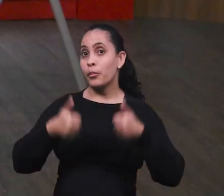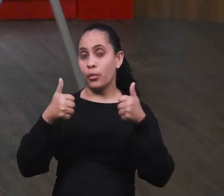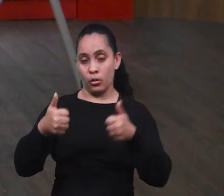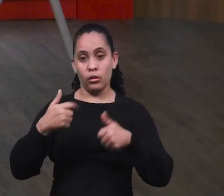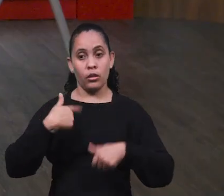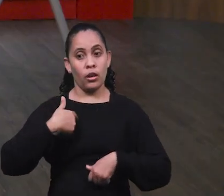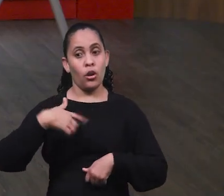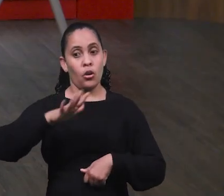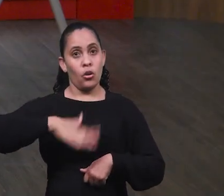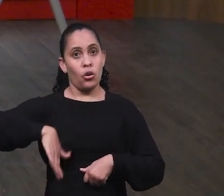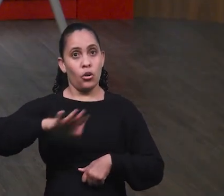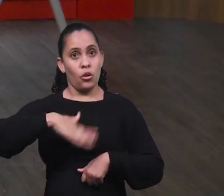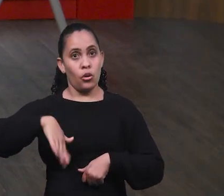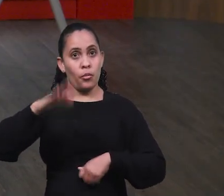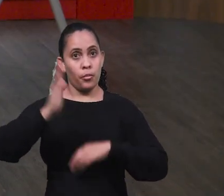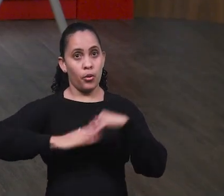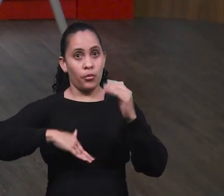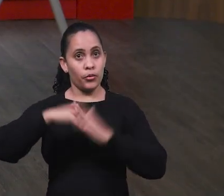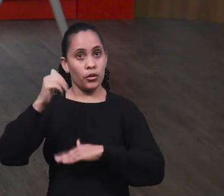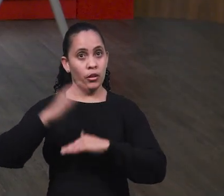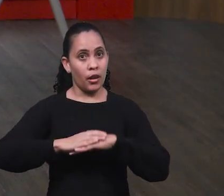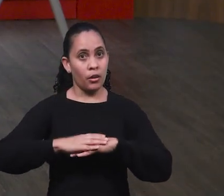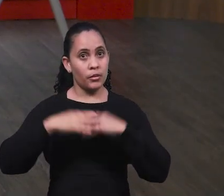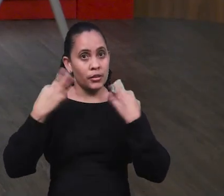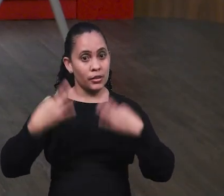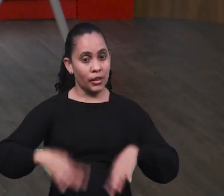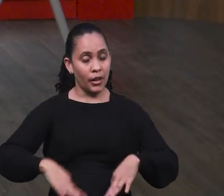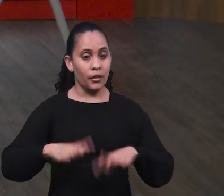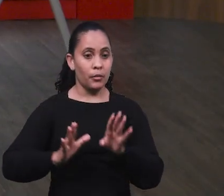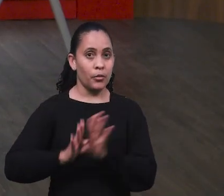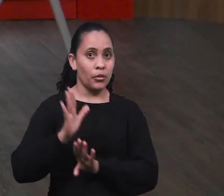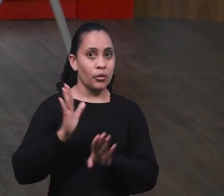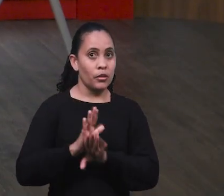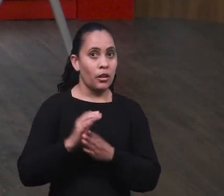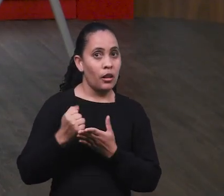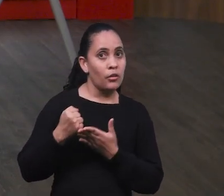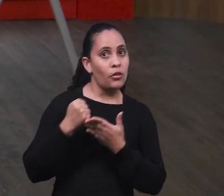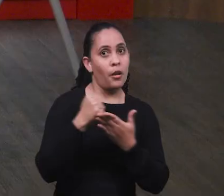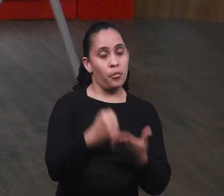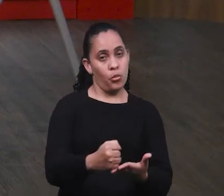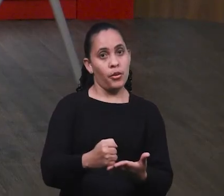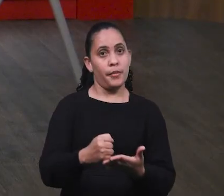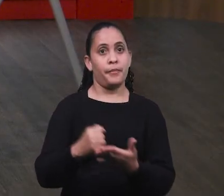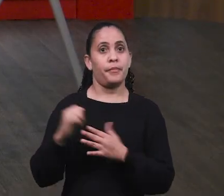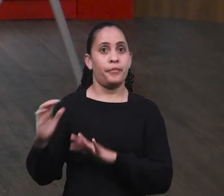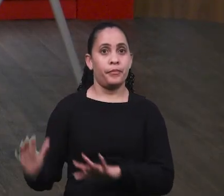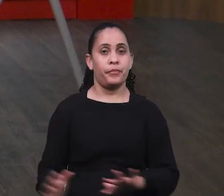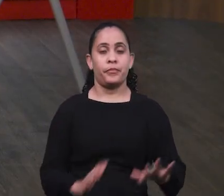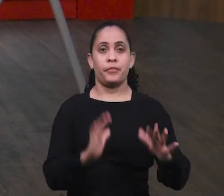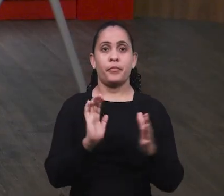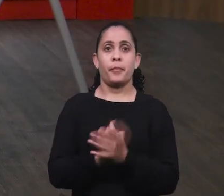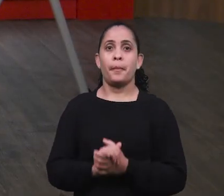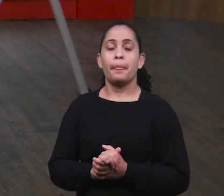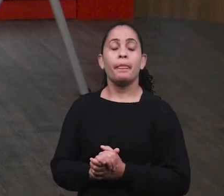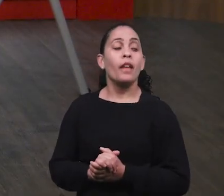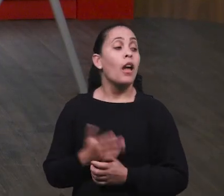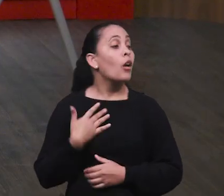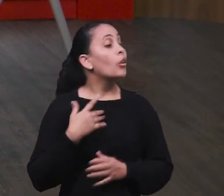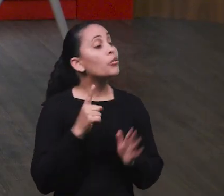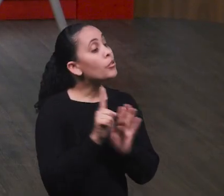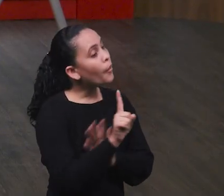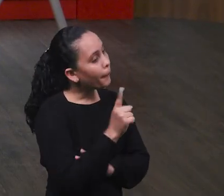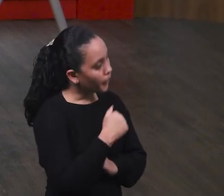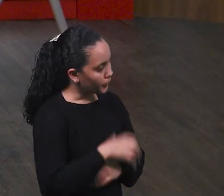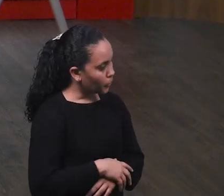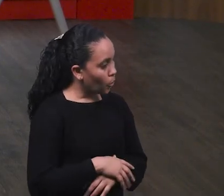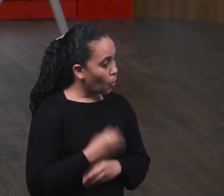ouvir profissionais da área. Tem que ser as pessoas certas para falar do assunto correto, né, que está adequado. Pedro, deixa eu te